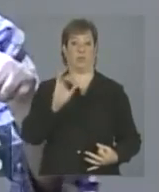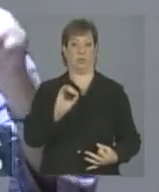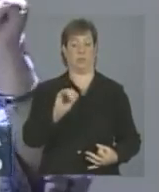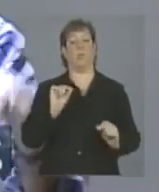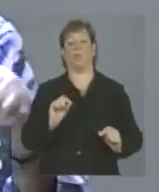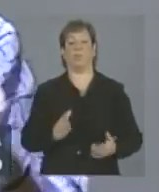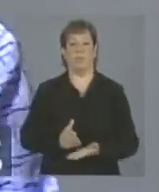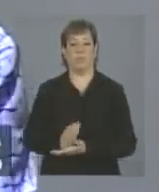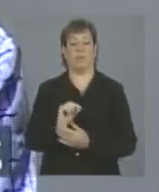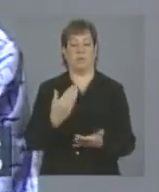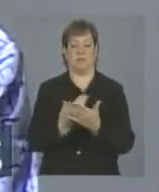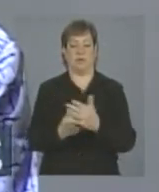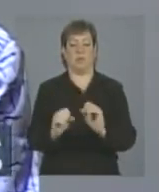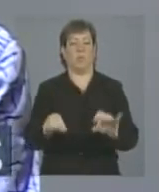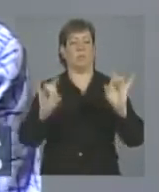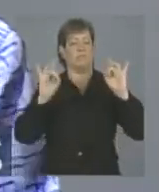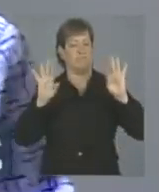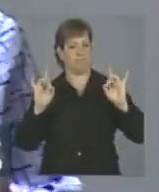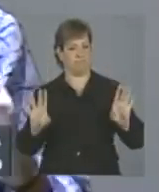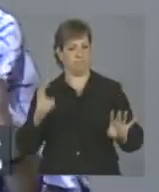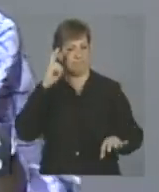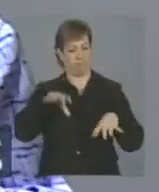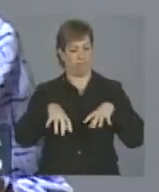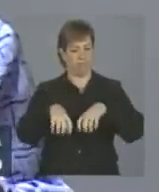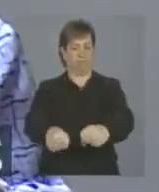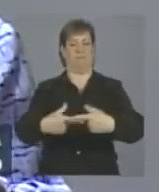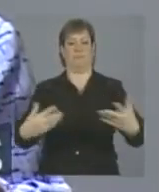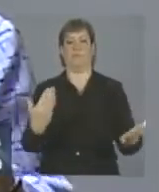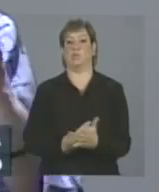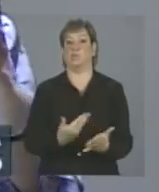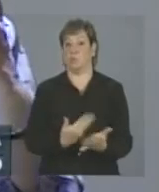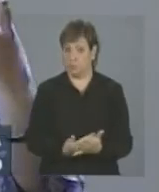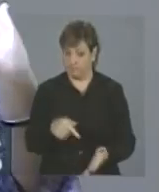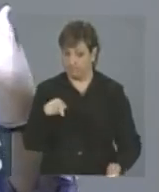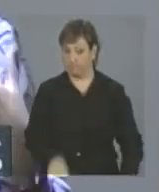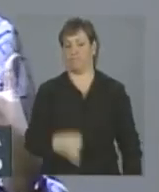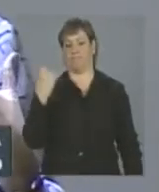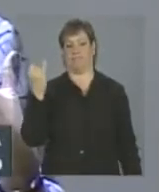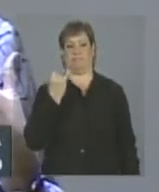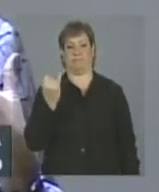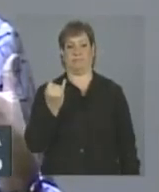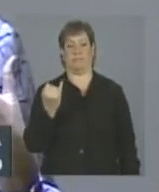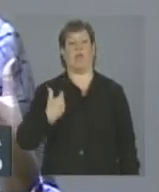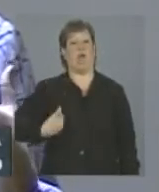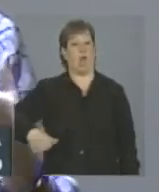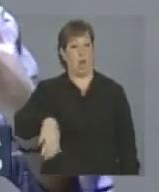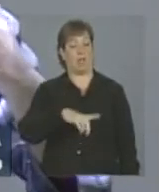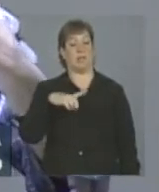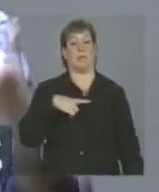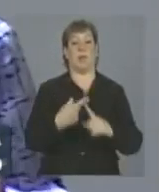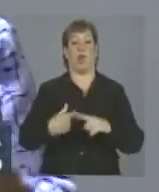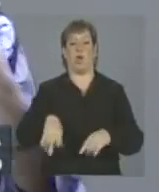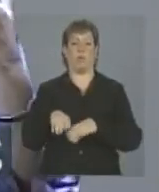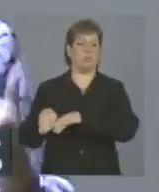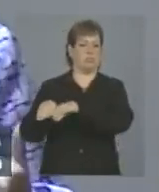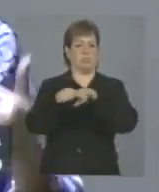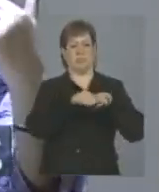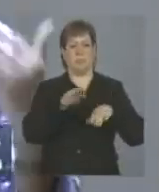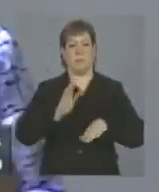é a educação de qualidade. Nós temos, porque somos mais homogêneos, uma